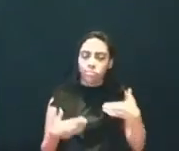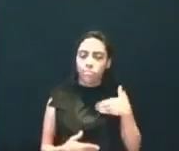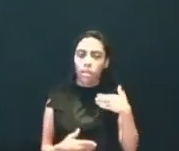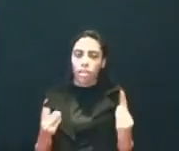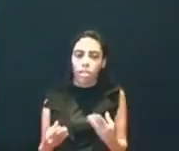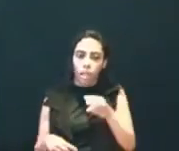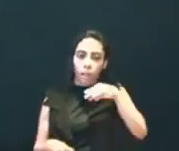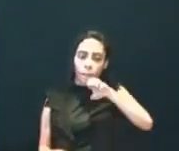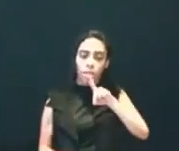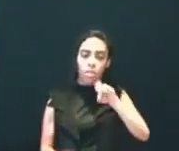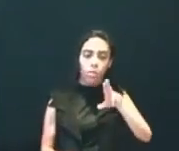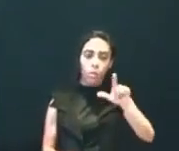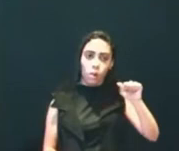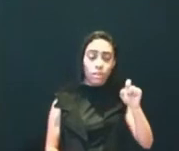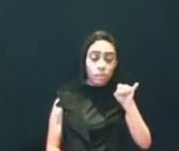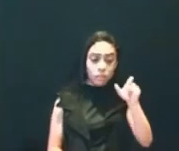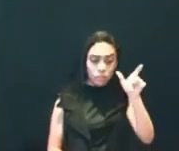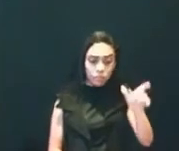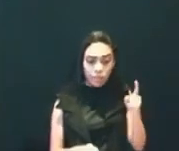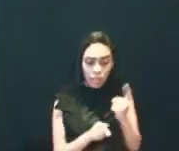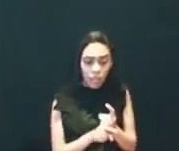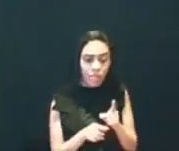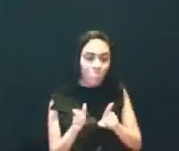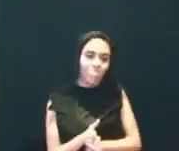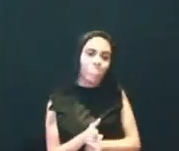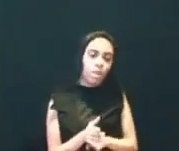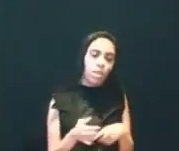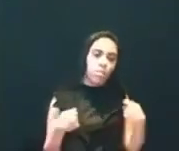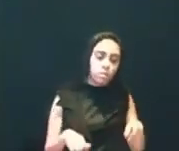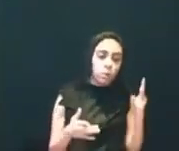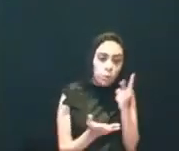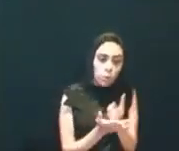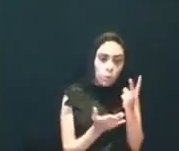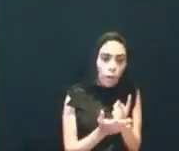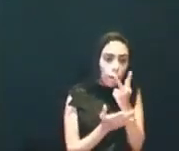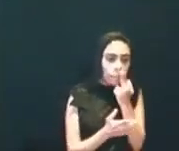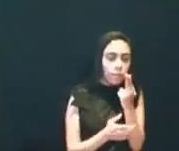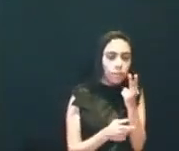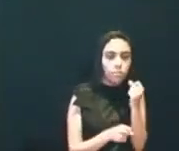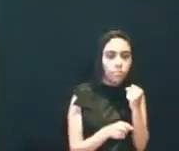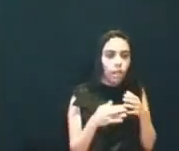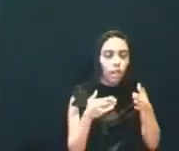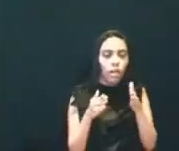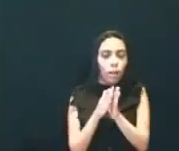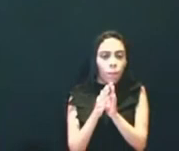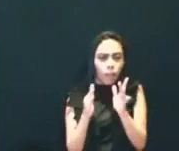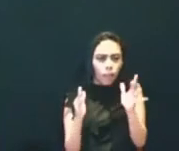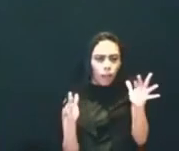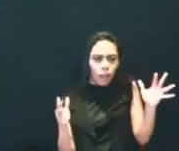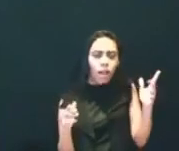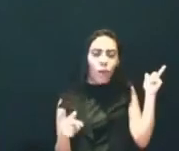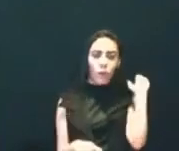paciente atinge essa doença residual negativa e mantém essa doença residual mínima negativa por um longo período de